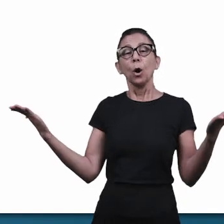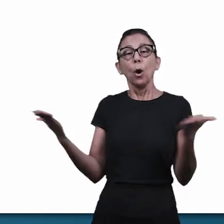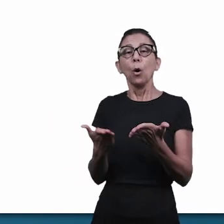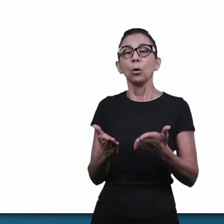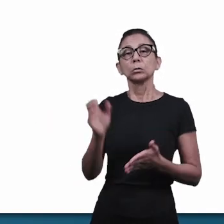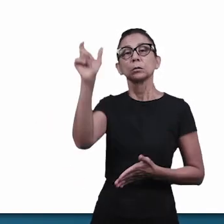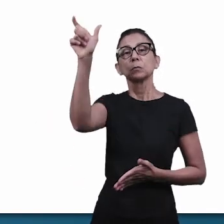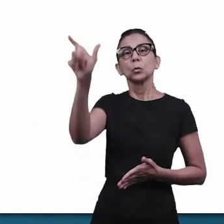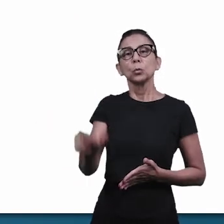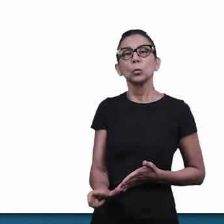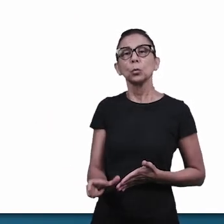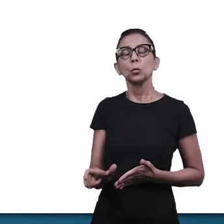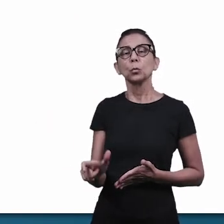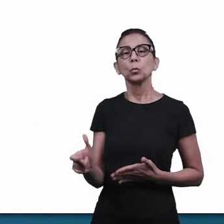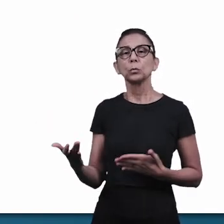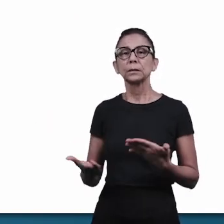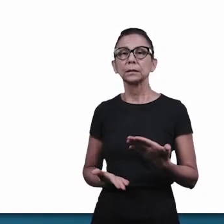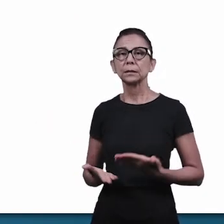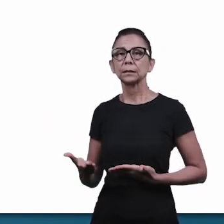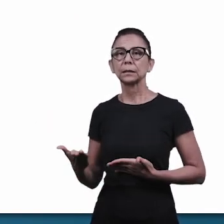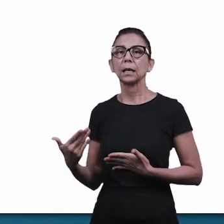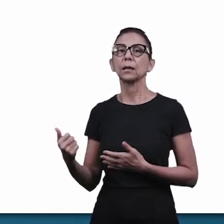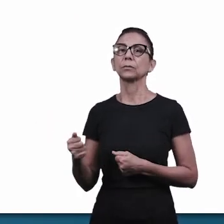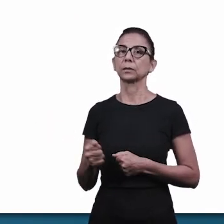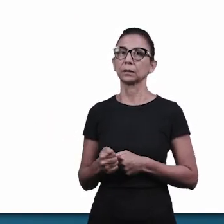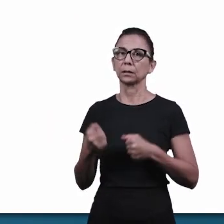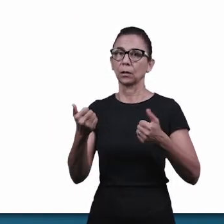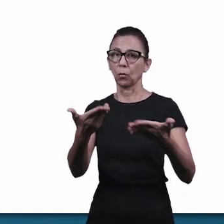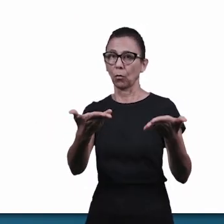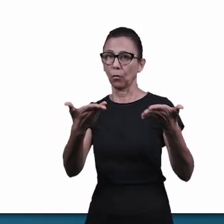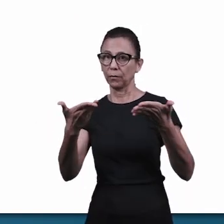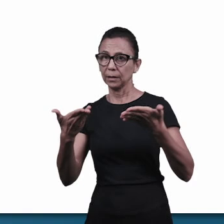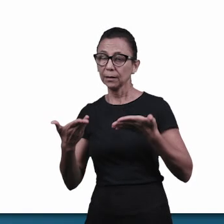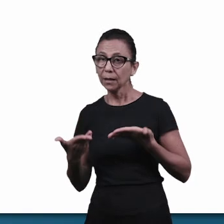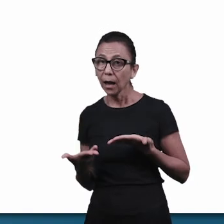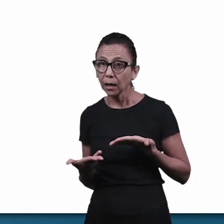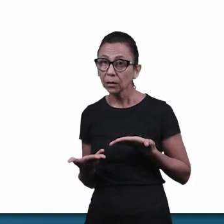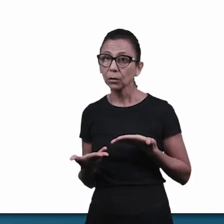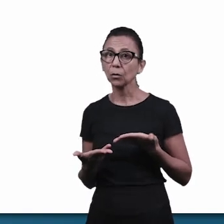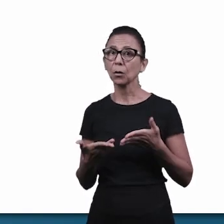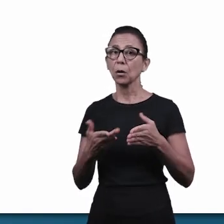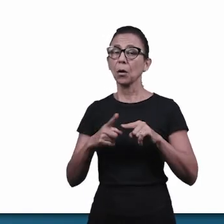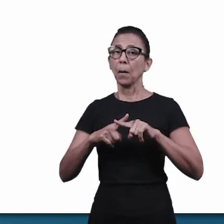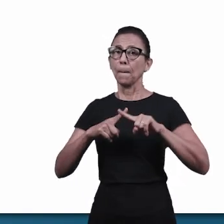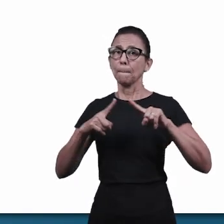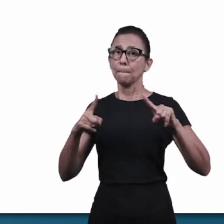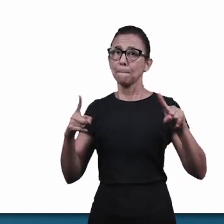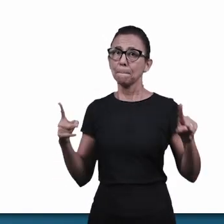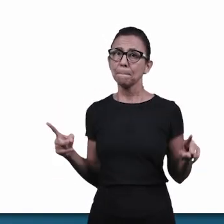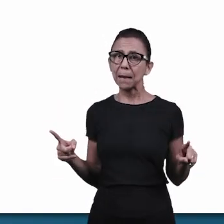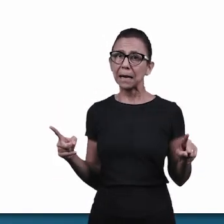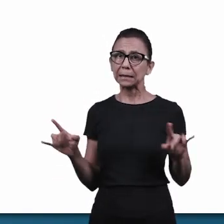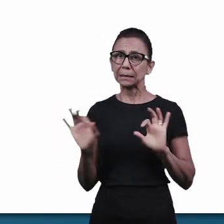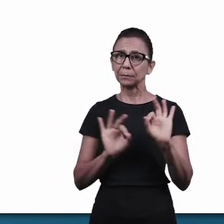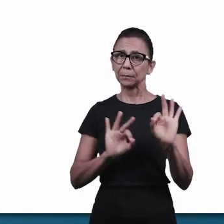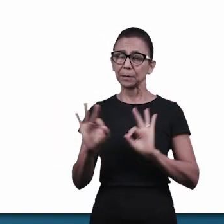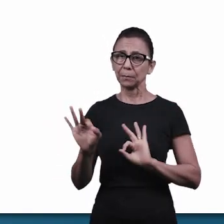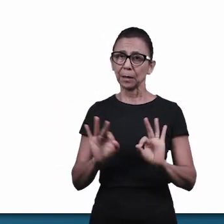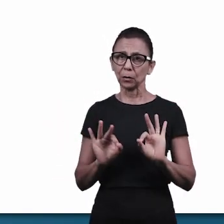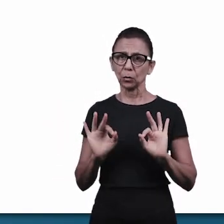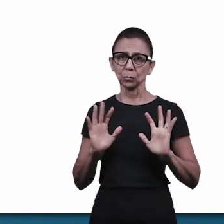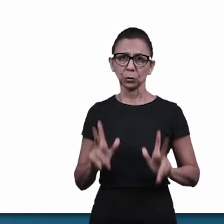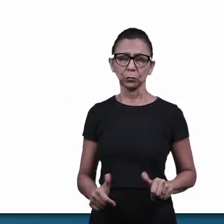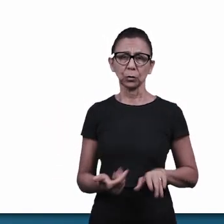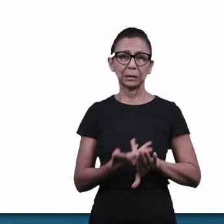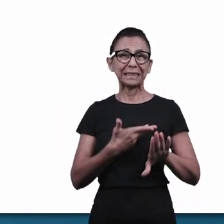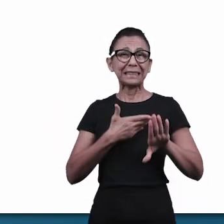tempo e não se preparar? O perigo de dormir sem reserva de óleo.